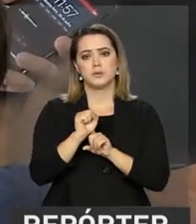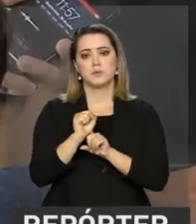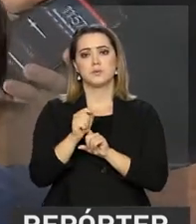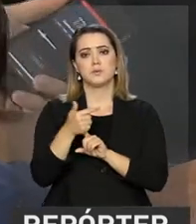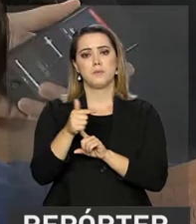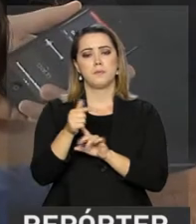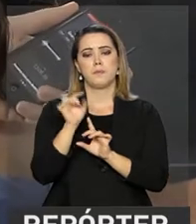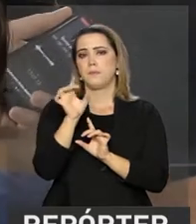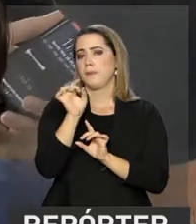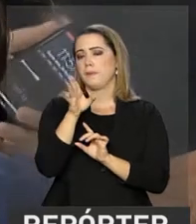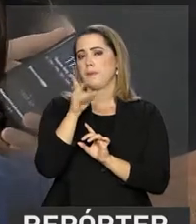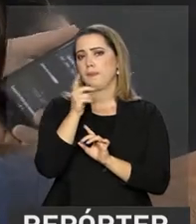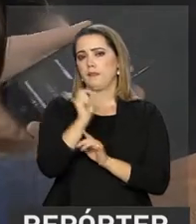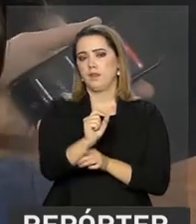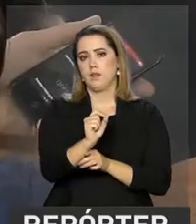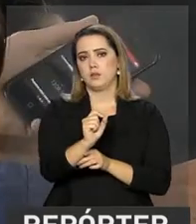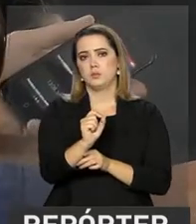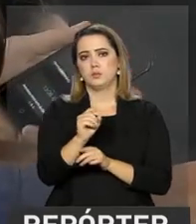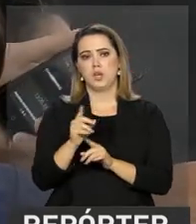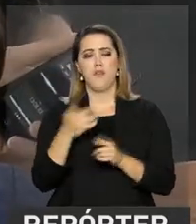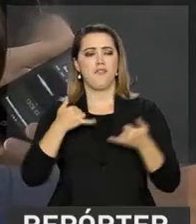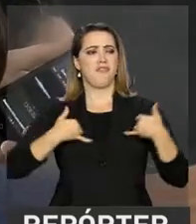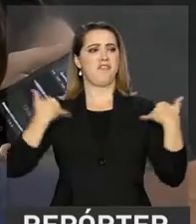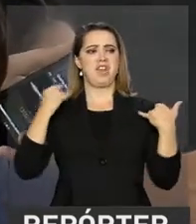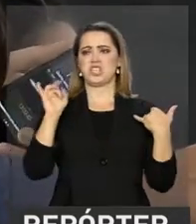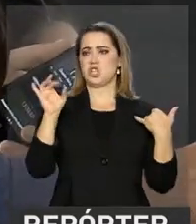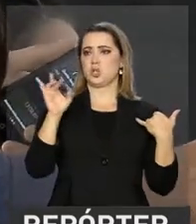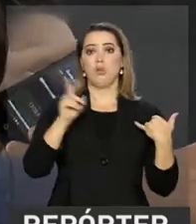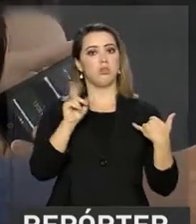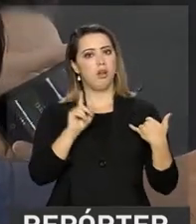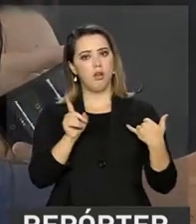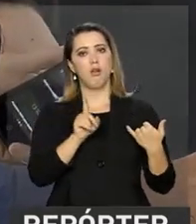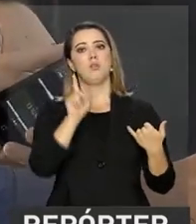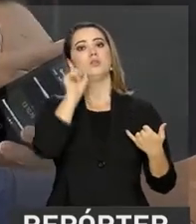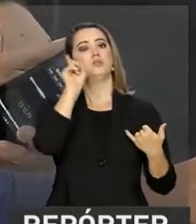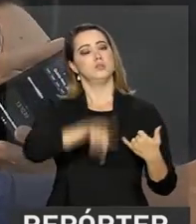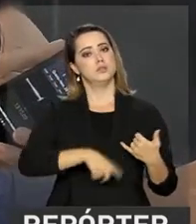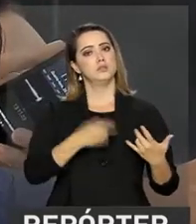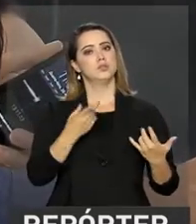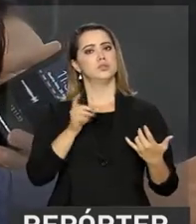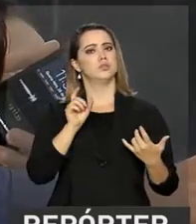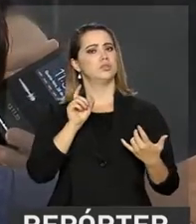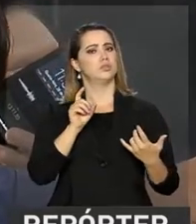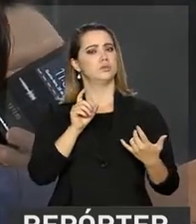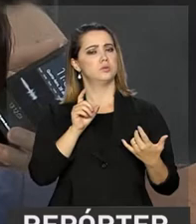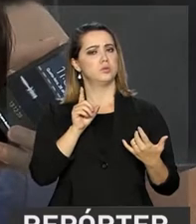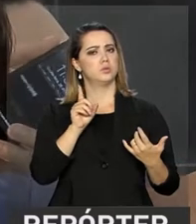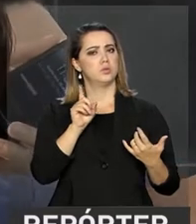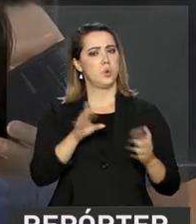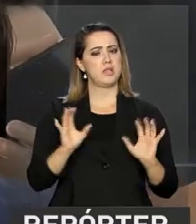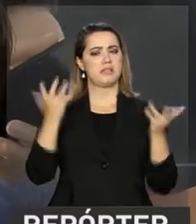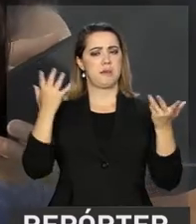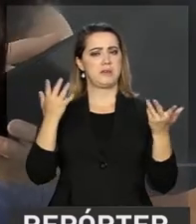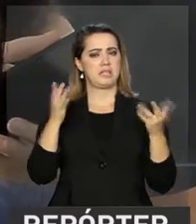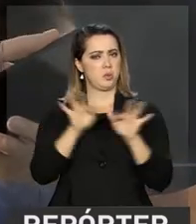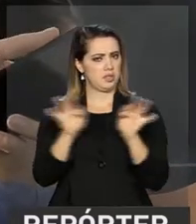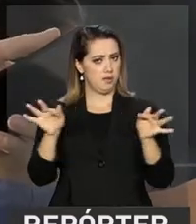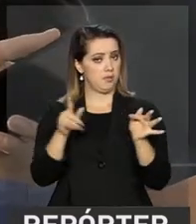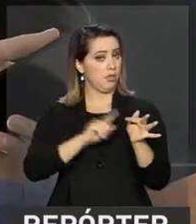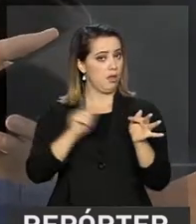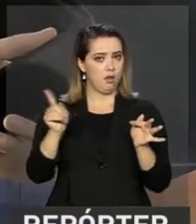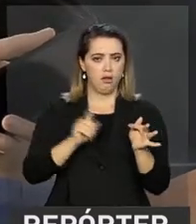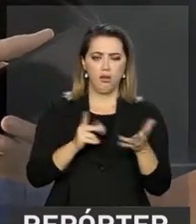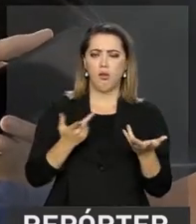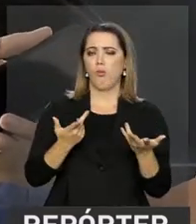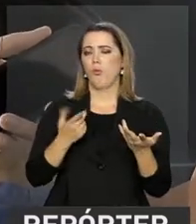nos trata apenas de uma nova festa estamos falando de um ano apenas de uma de uma celebração mundial boom